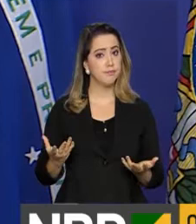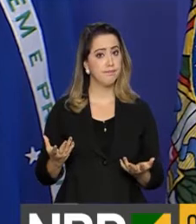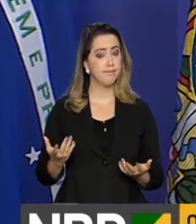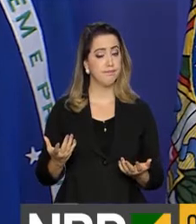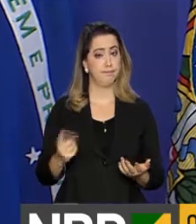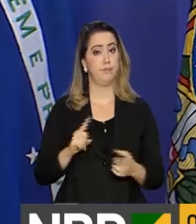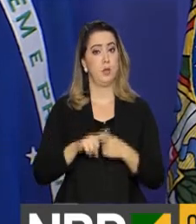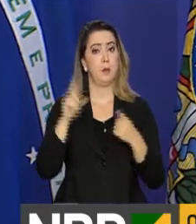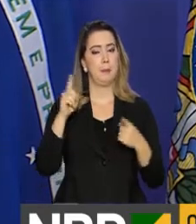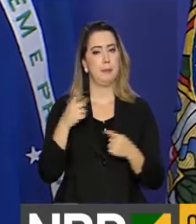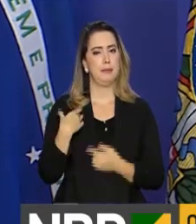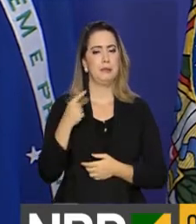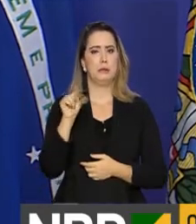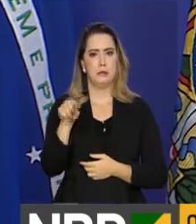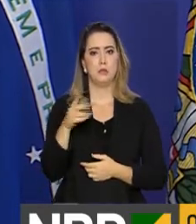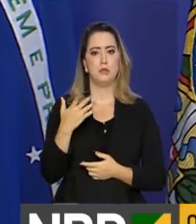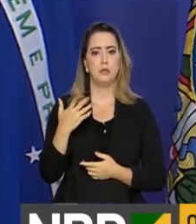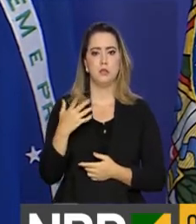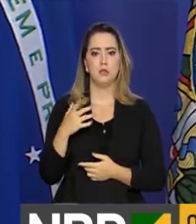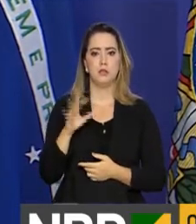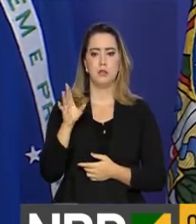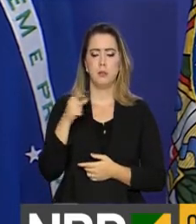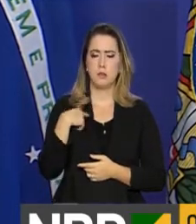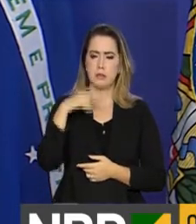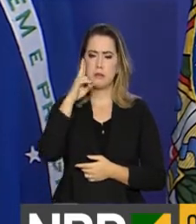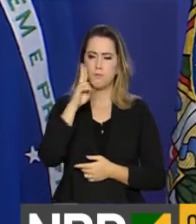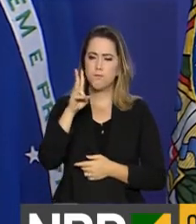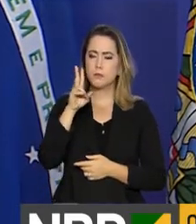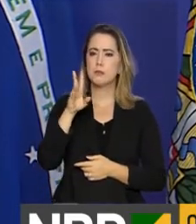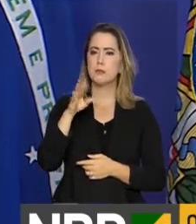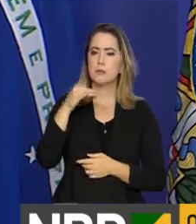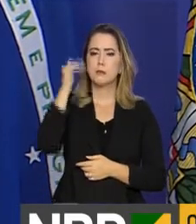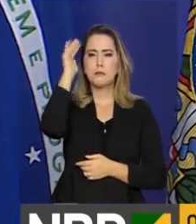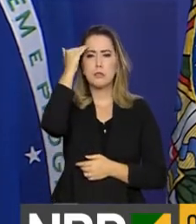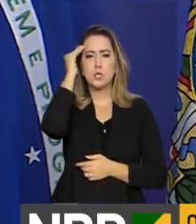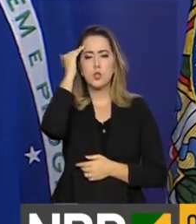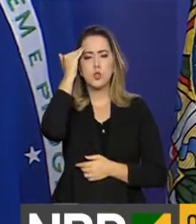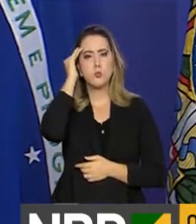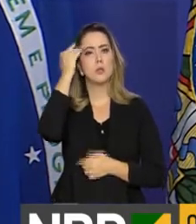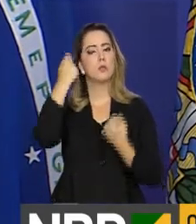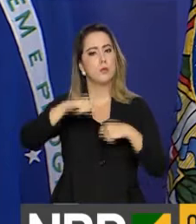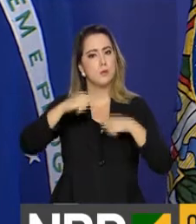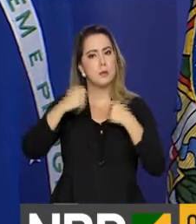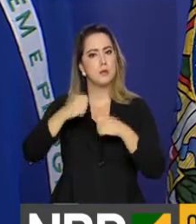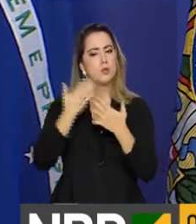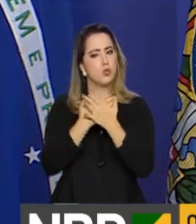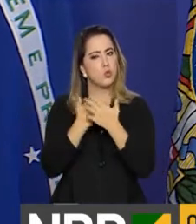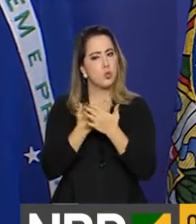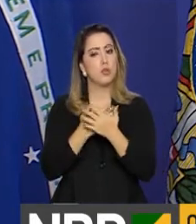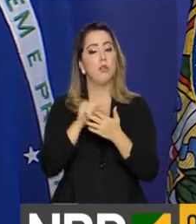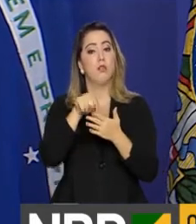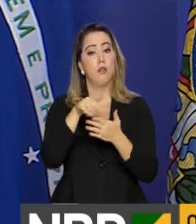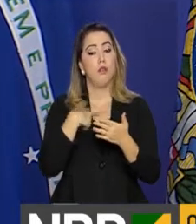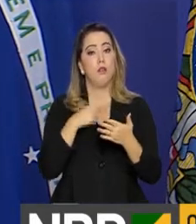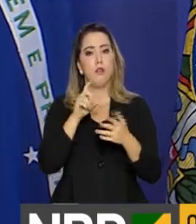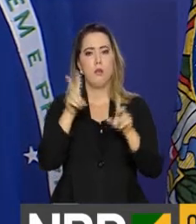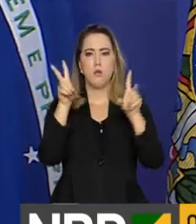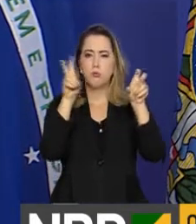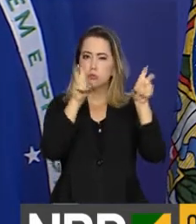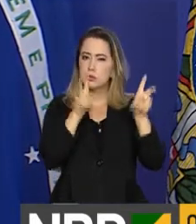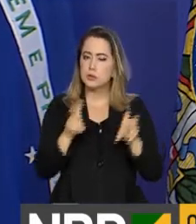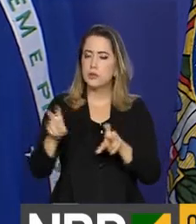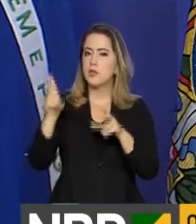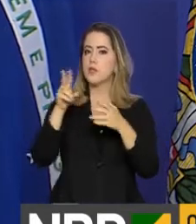uma interpretação sistêmica que sempre deve ser feita em relação aos textos